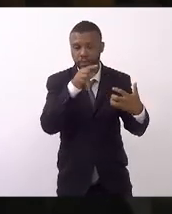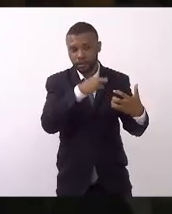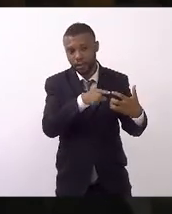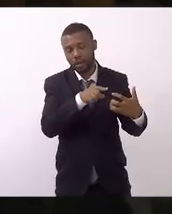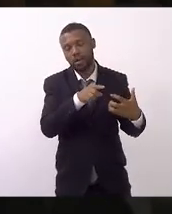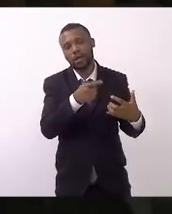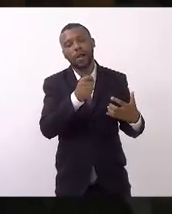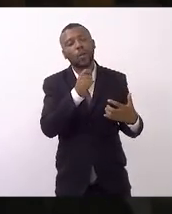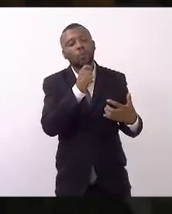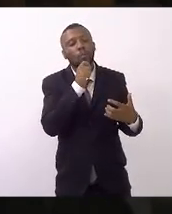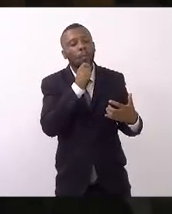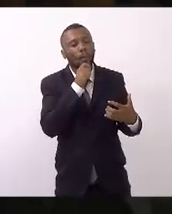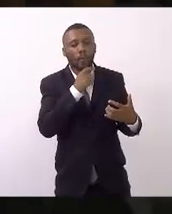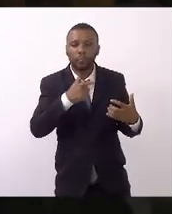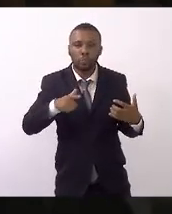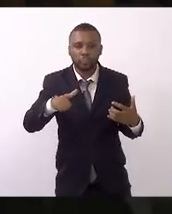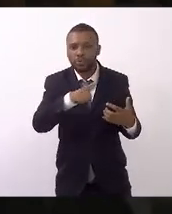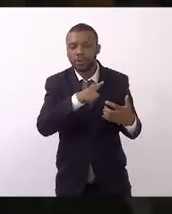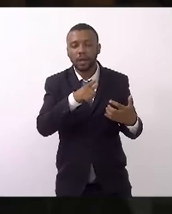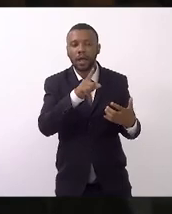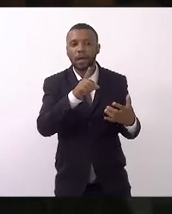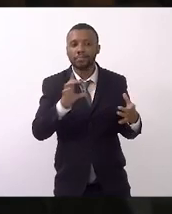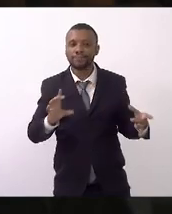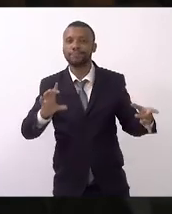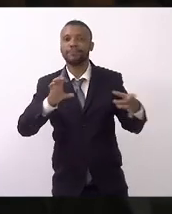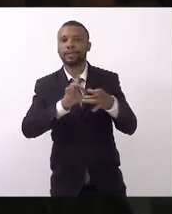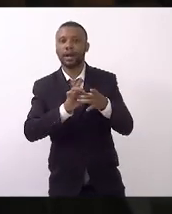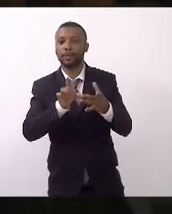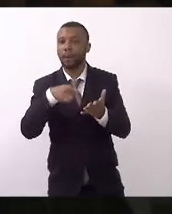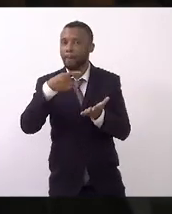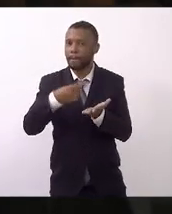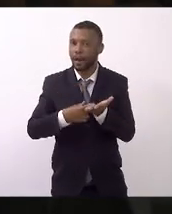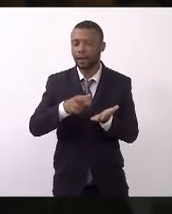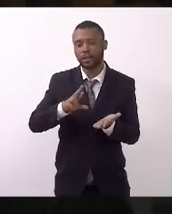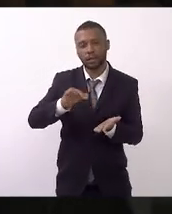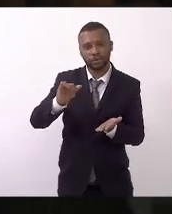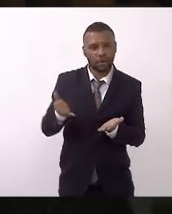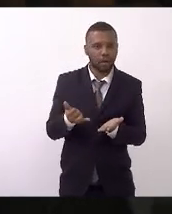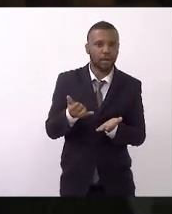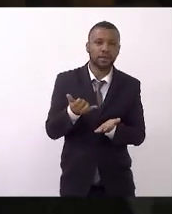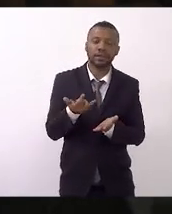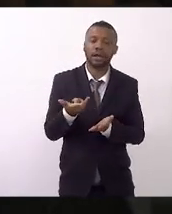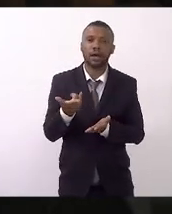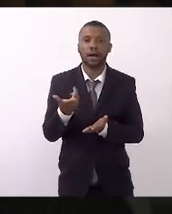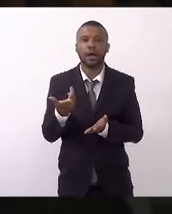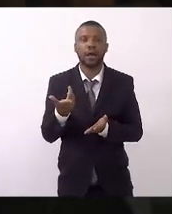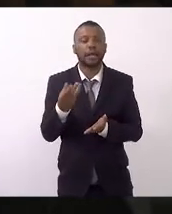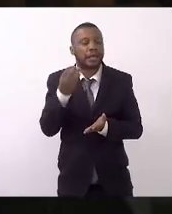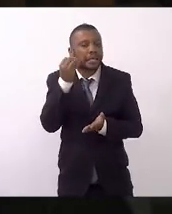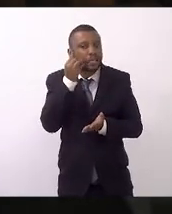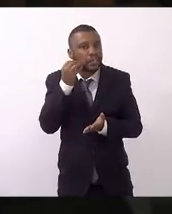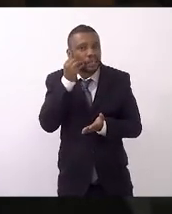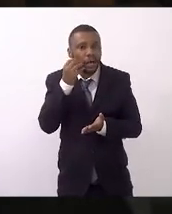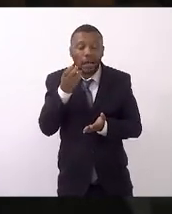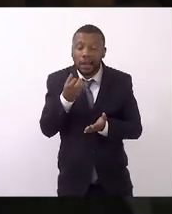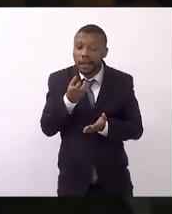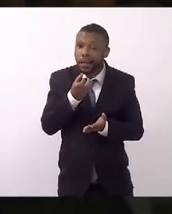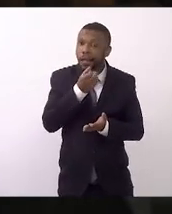fazia parte do Pacto RJ, né, a recuperação